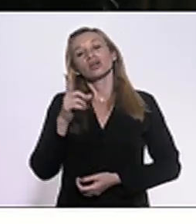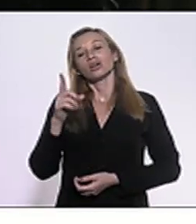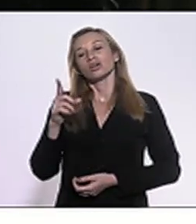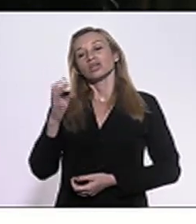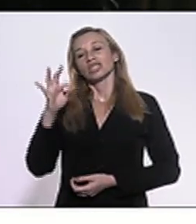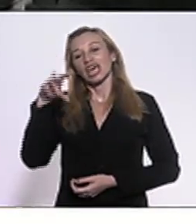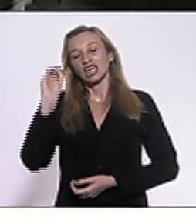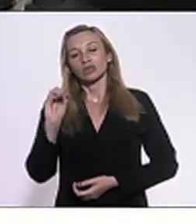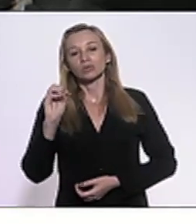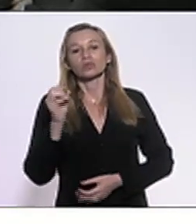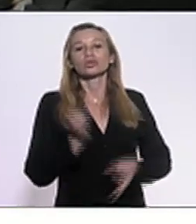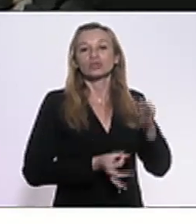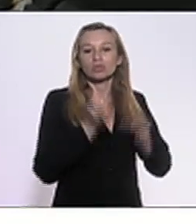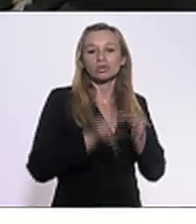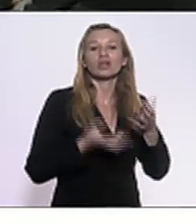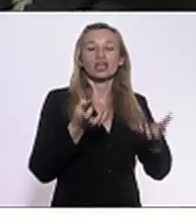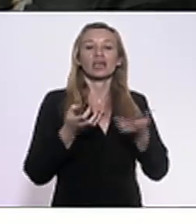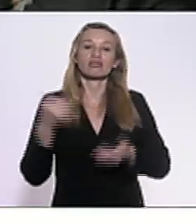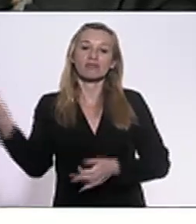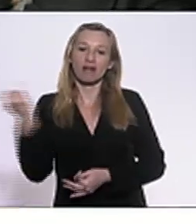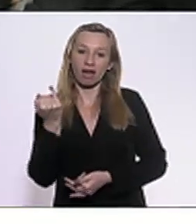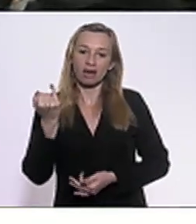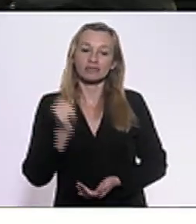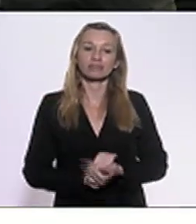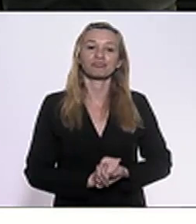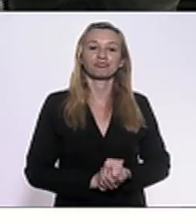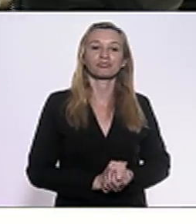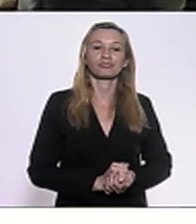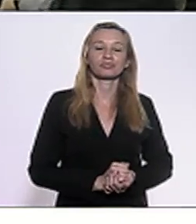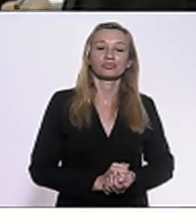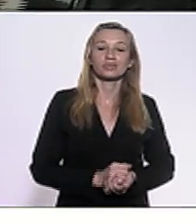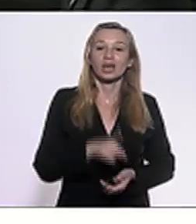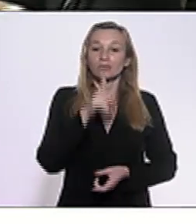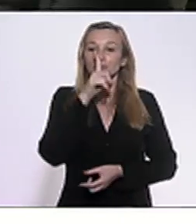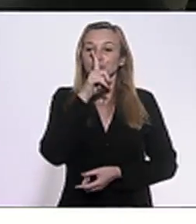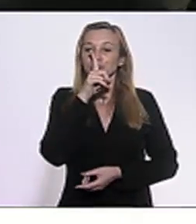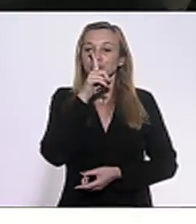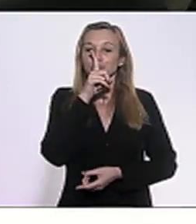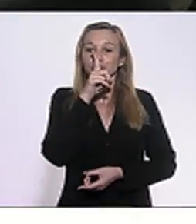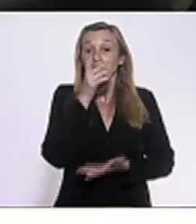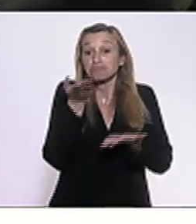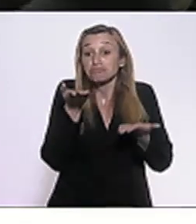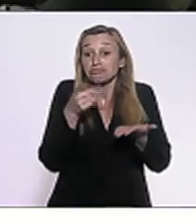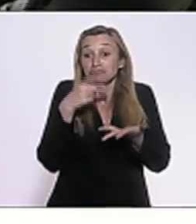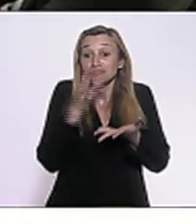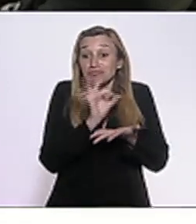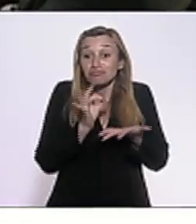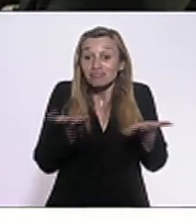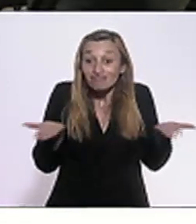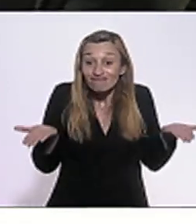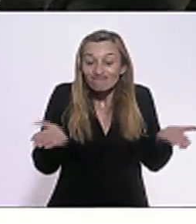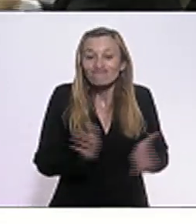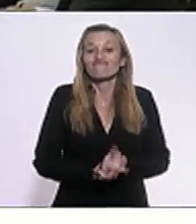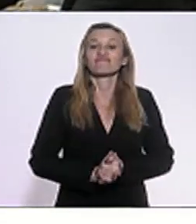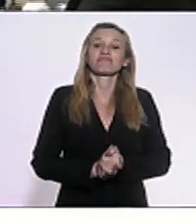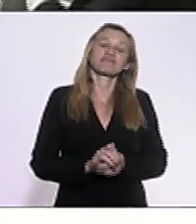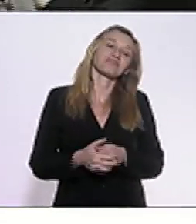querem fazer alguma manifestação, porque eles estão num silêncio obsequioso.